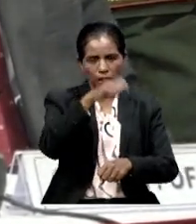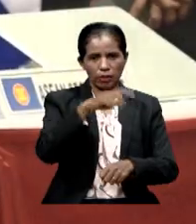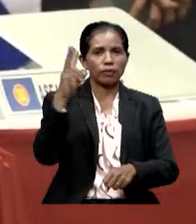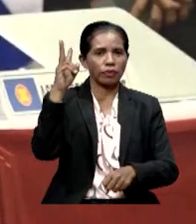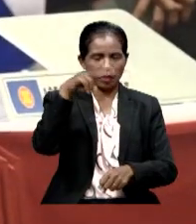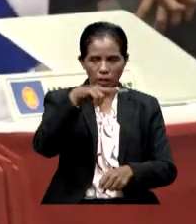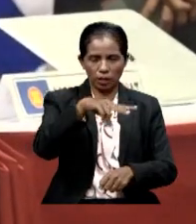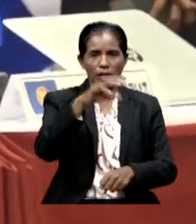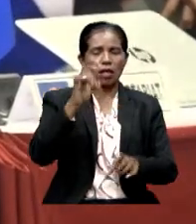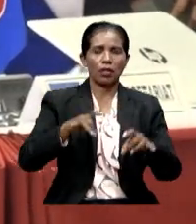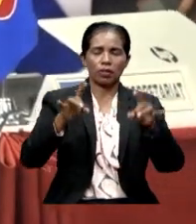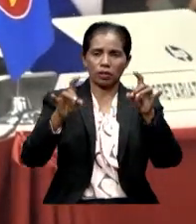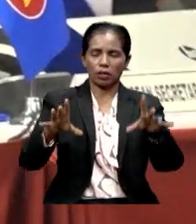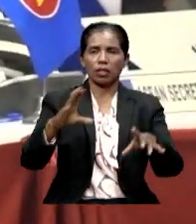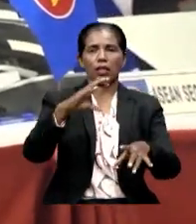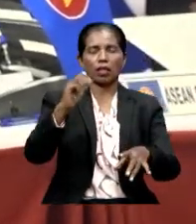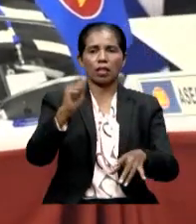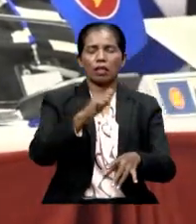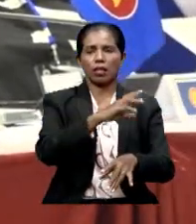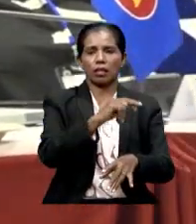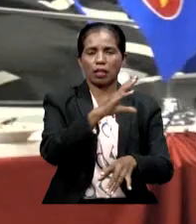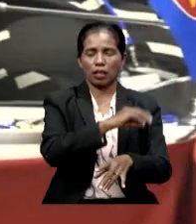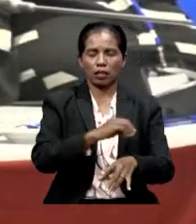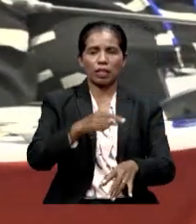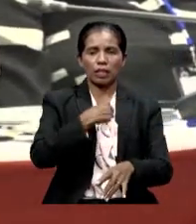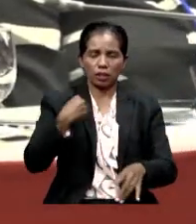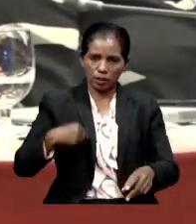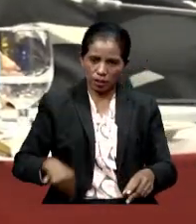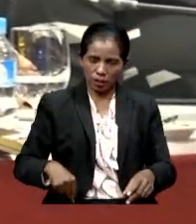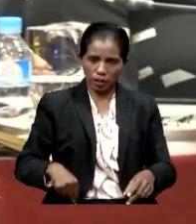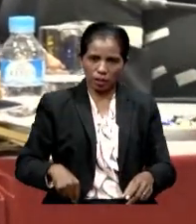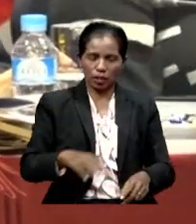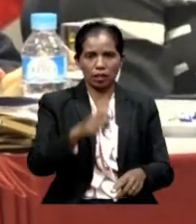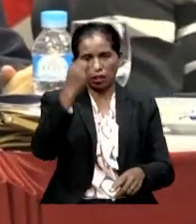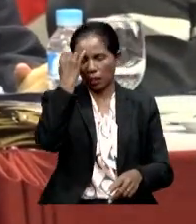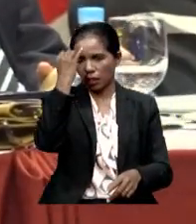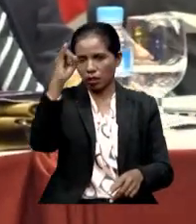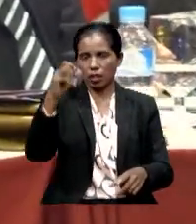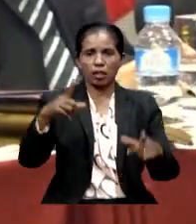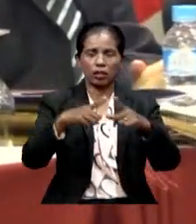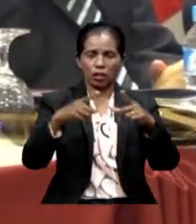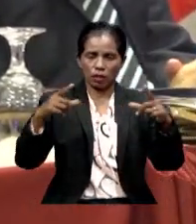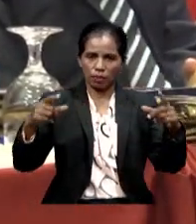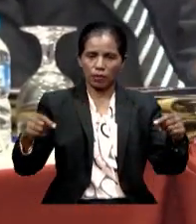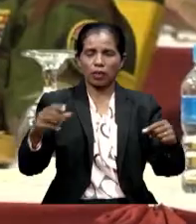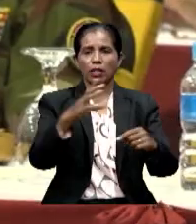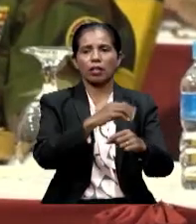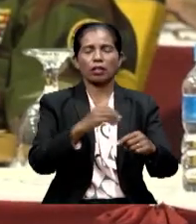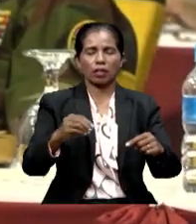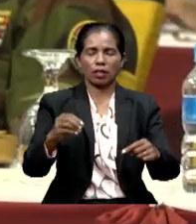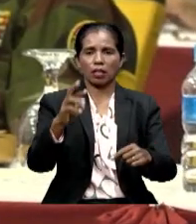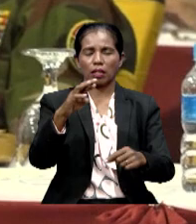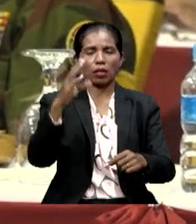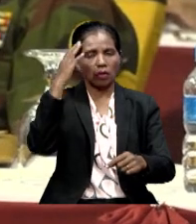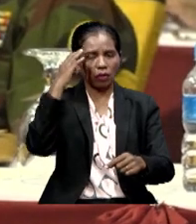Vietnam, Austrália, Canadá, China, União Europeia, Índia, Japão, Nova Zelândia, República